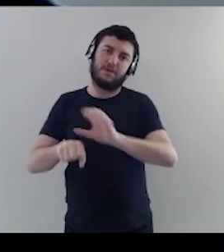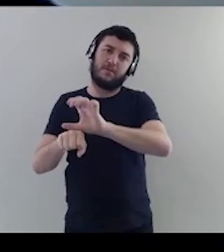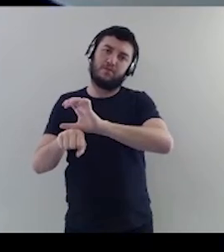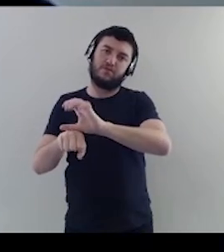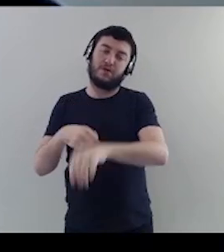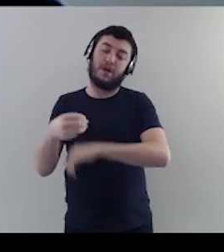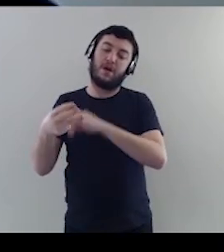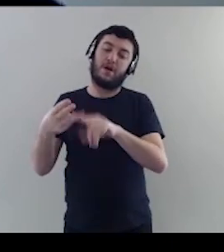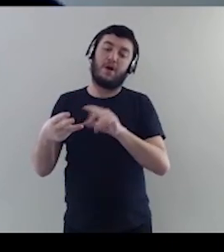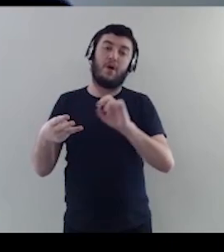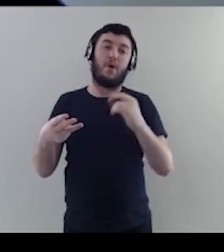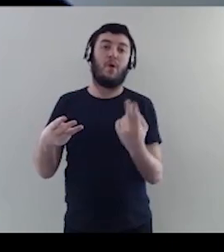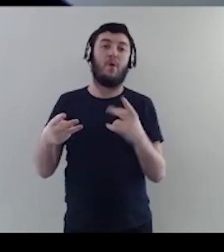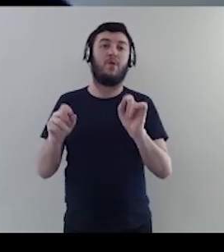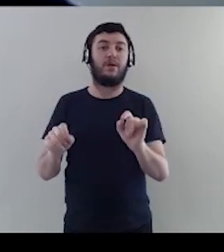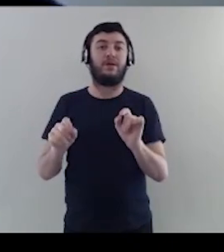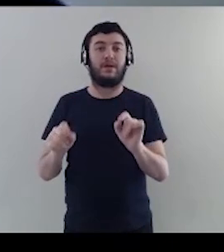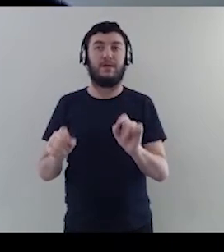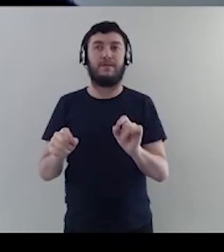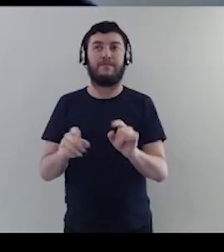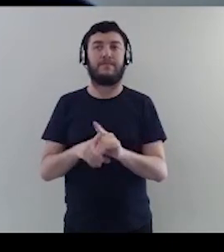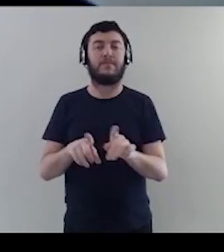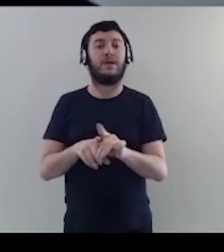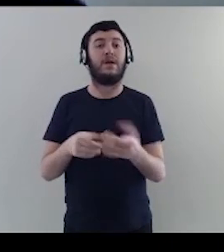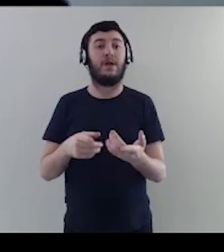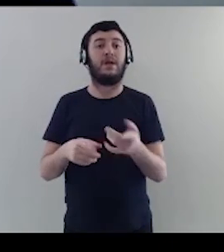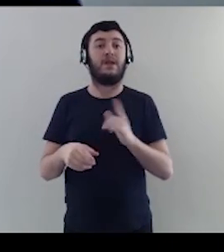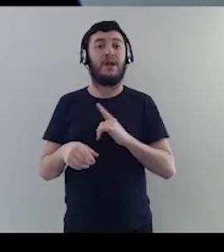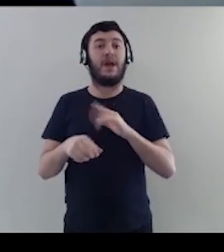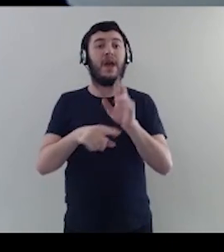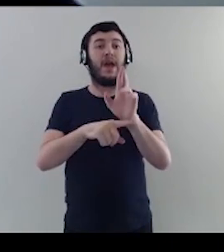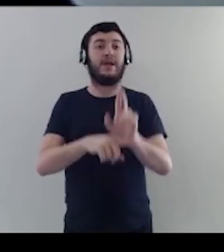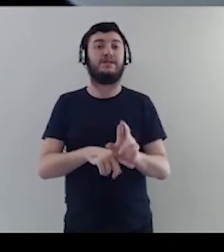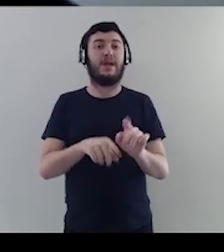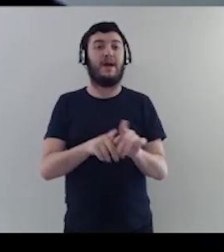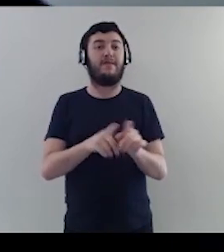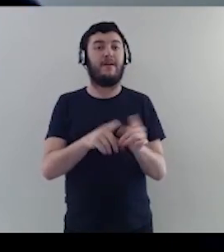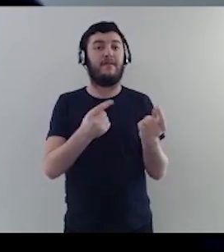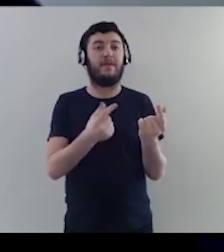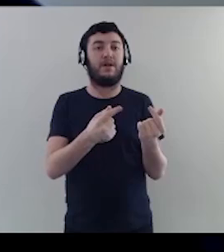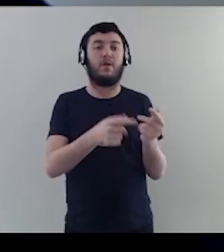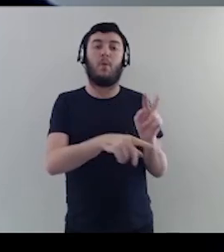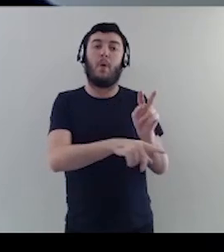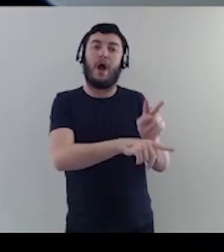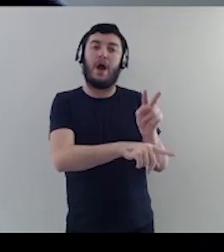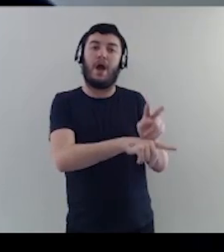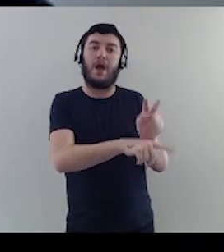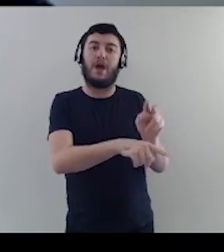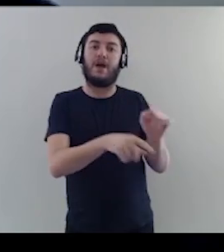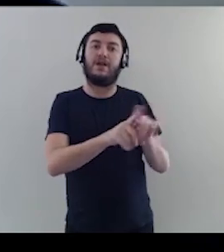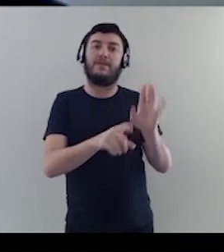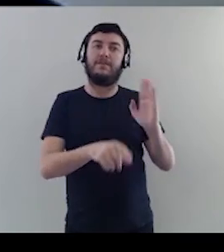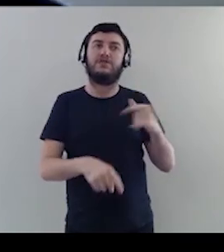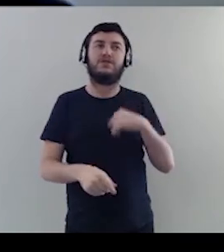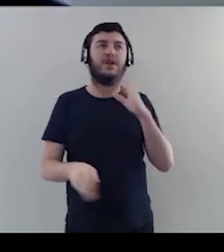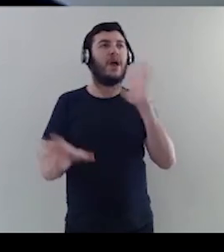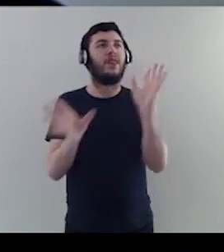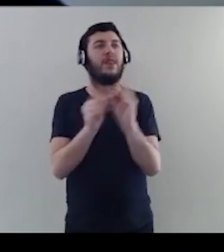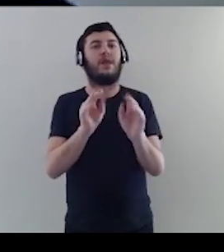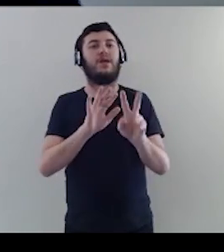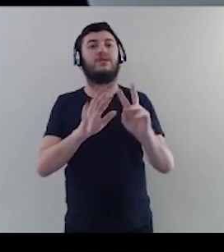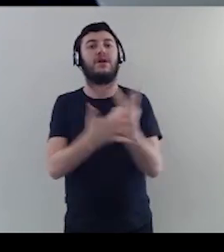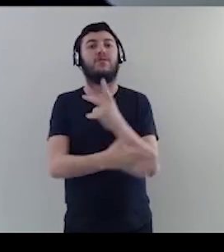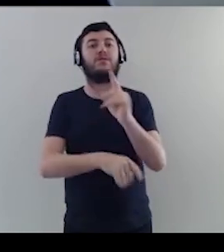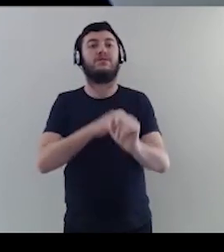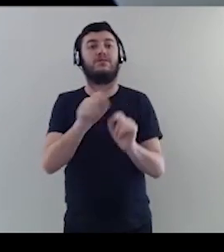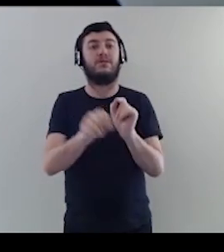que, à luz da reserva do financeiramente possível, da reserva de caixa, se chegasse à conclusão que